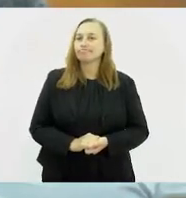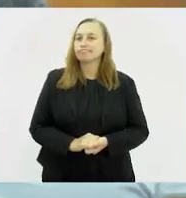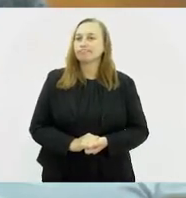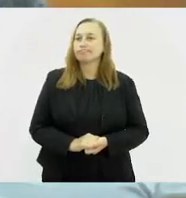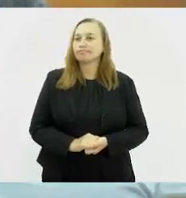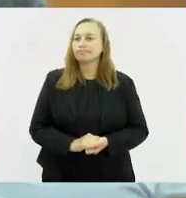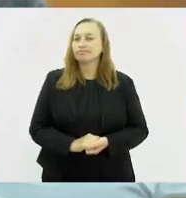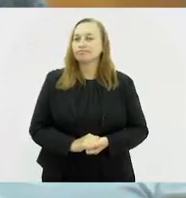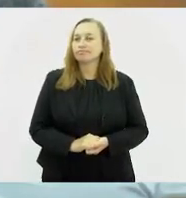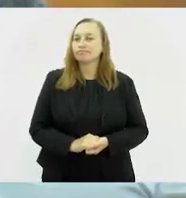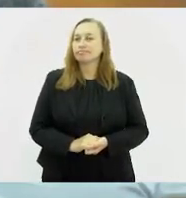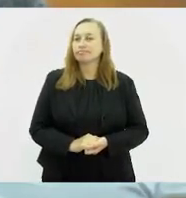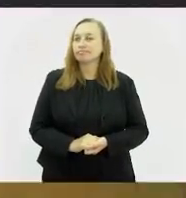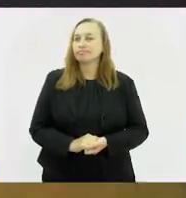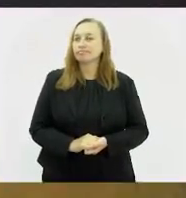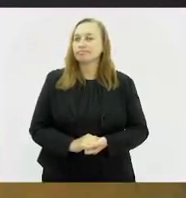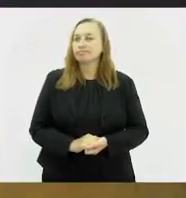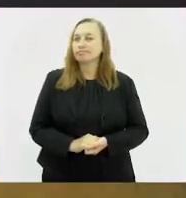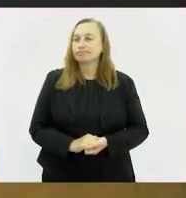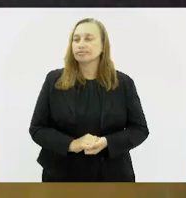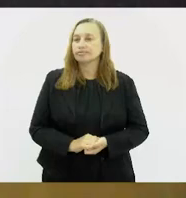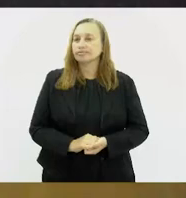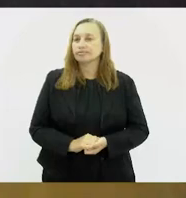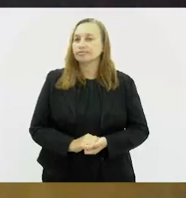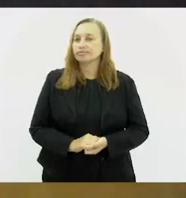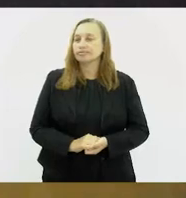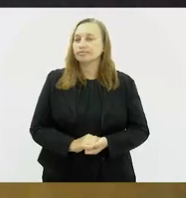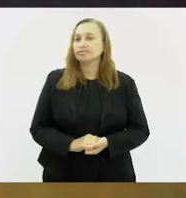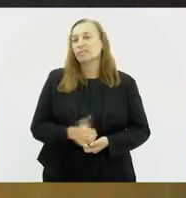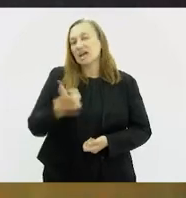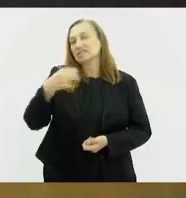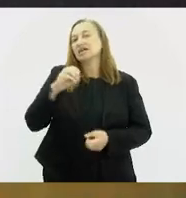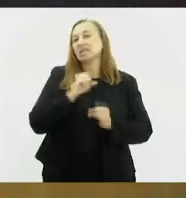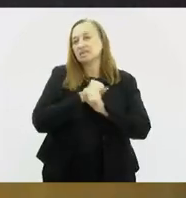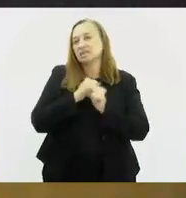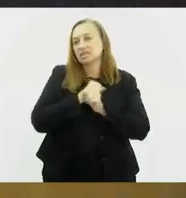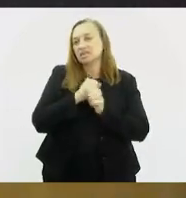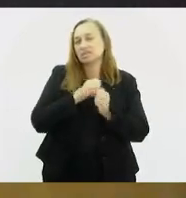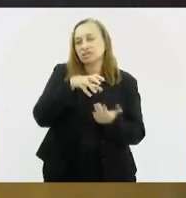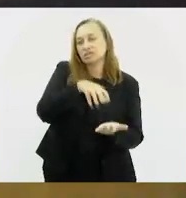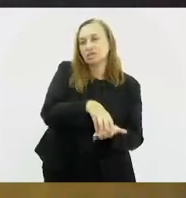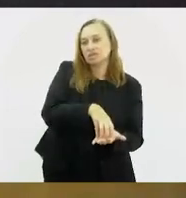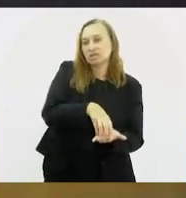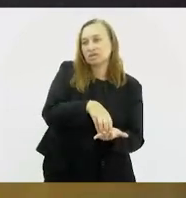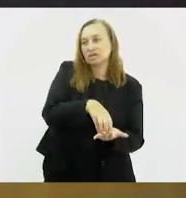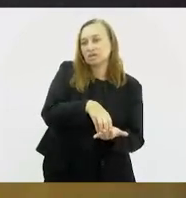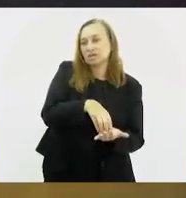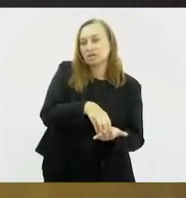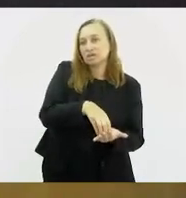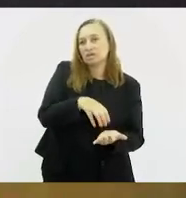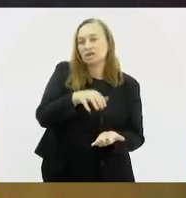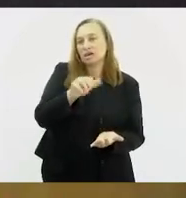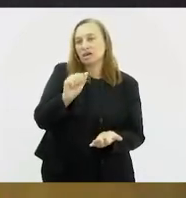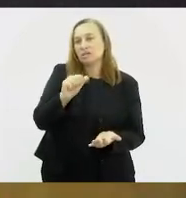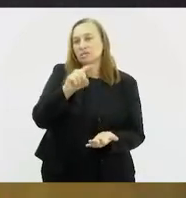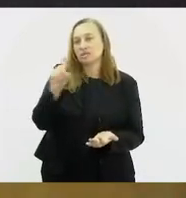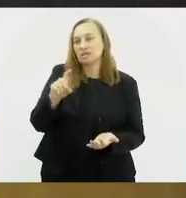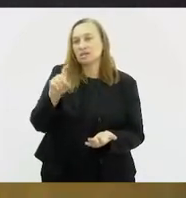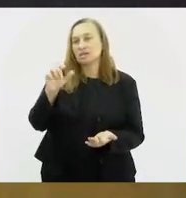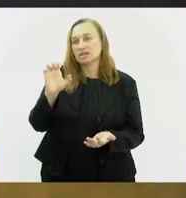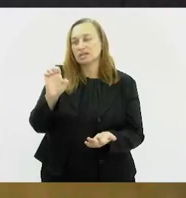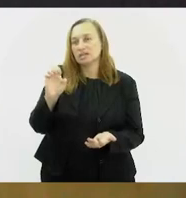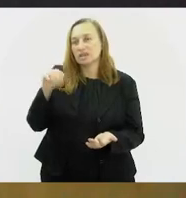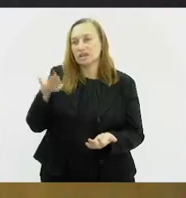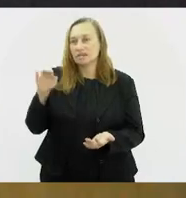Não são raros os casos, né, há 10 anos, no centro de Alzheimer, mais 7 no centro dia. Não são raros